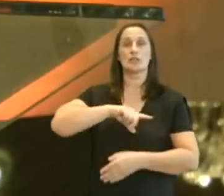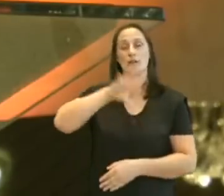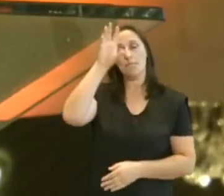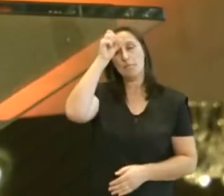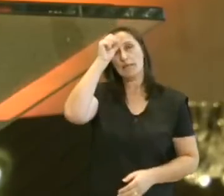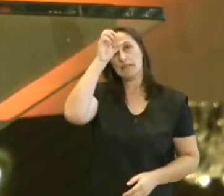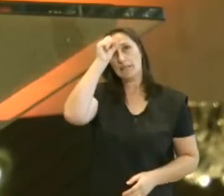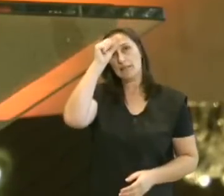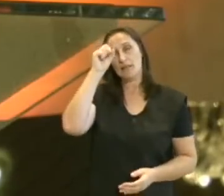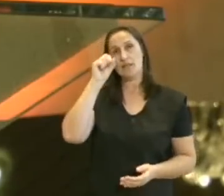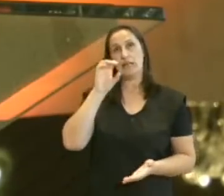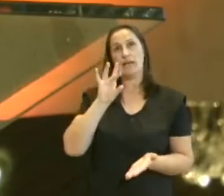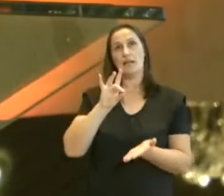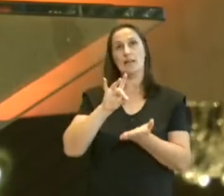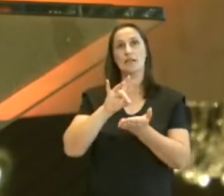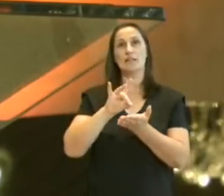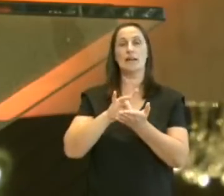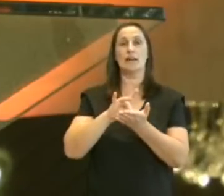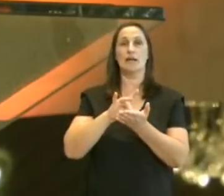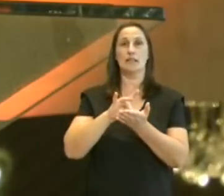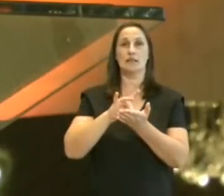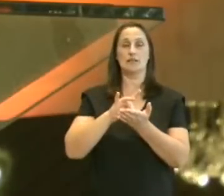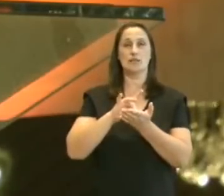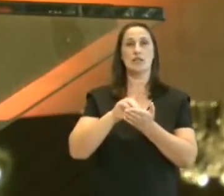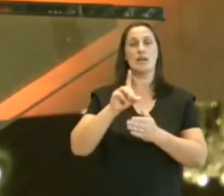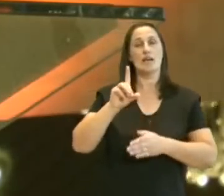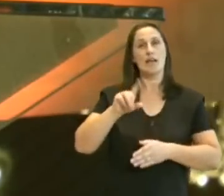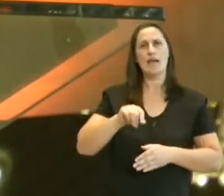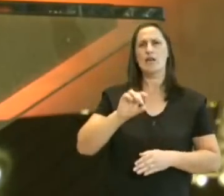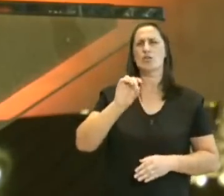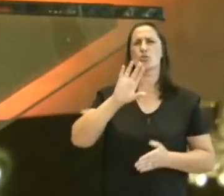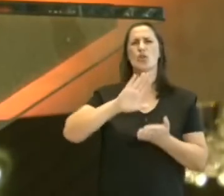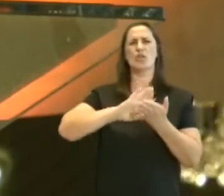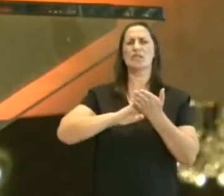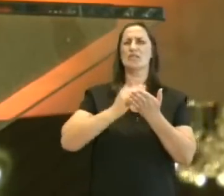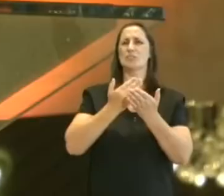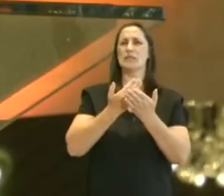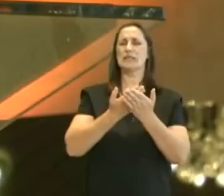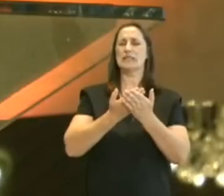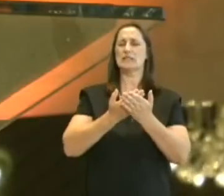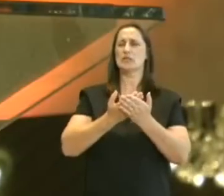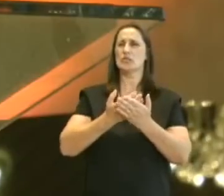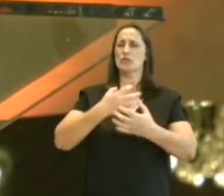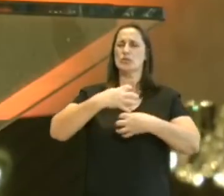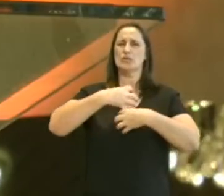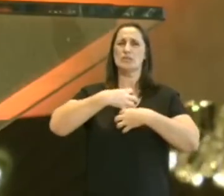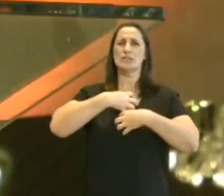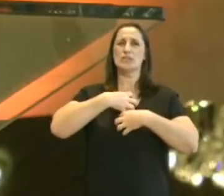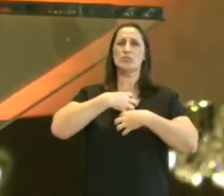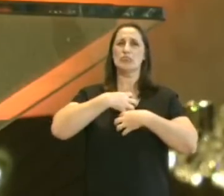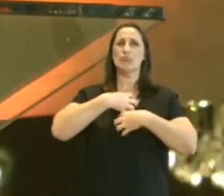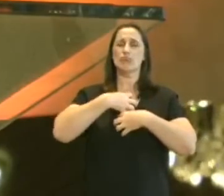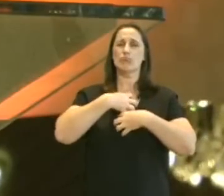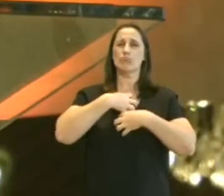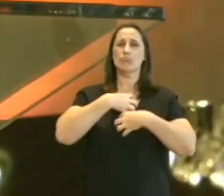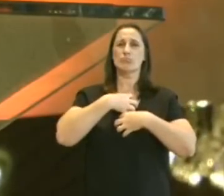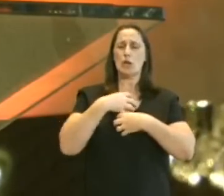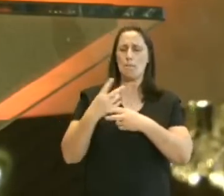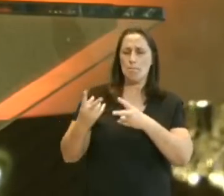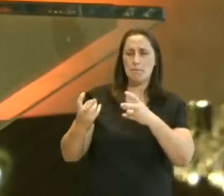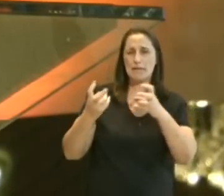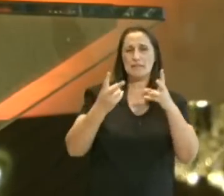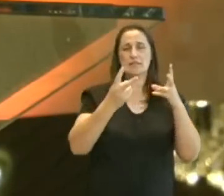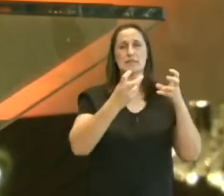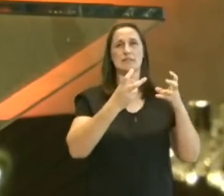vemos é uma interpretação do que os nossos sentidos percebem à luz